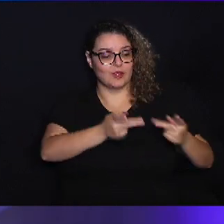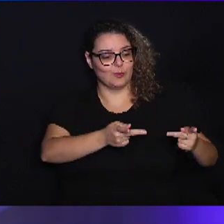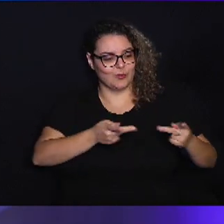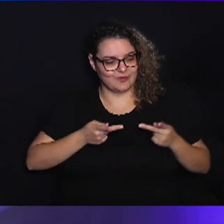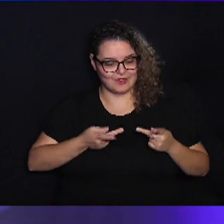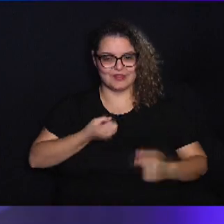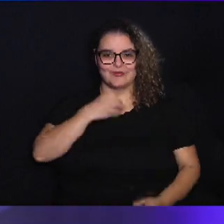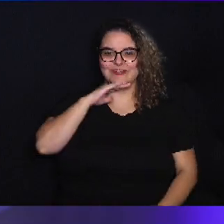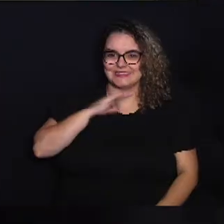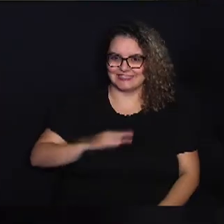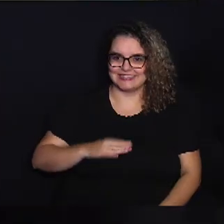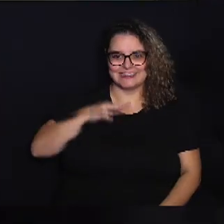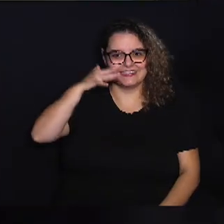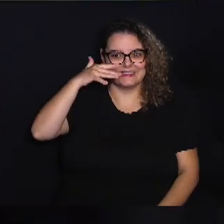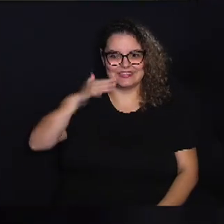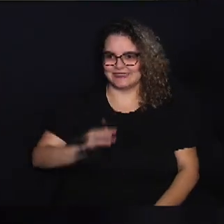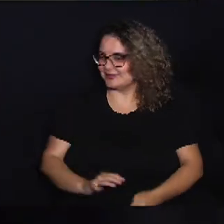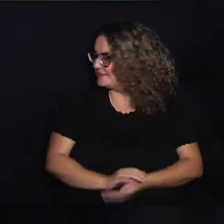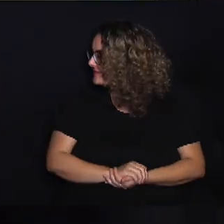e boa tarde, Ana.